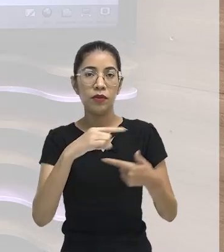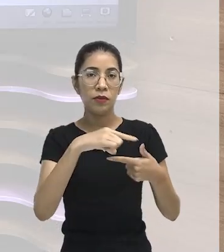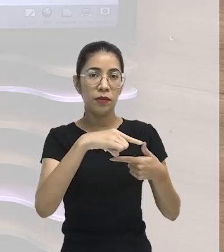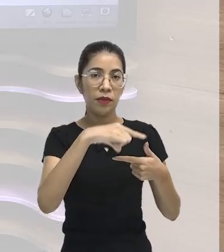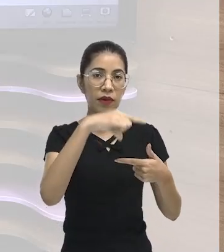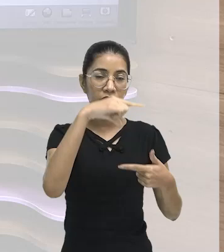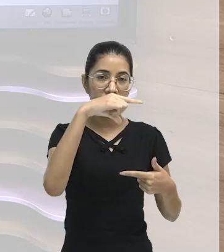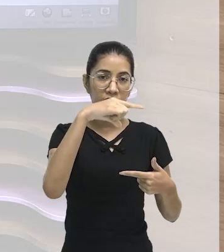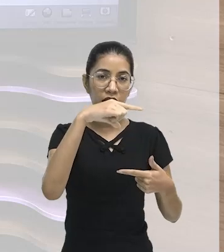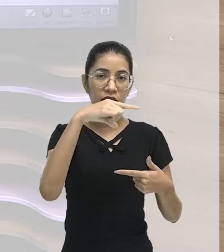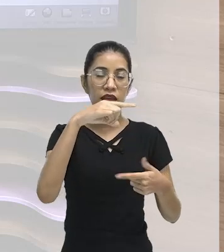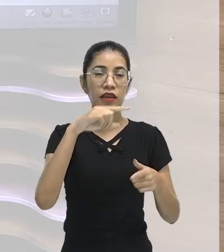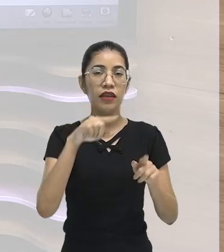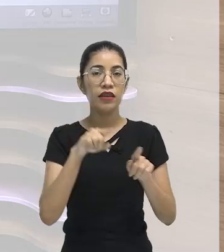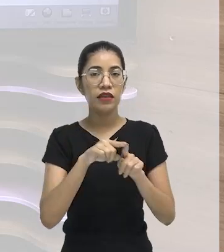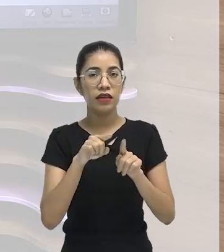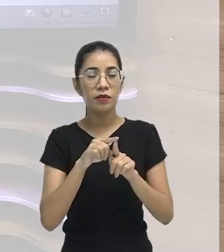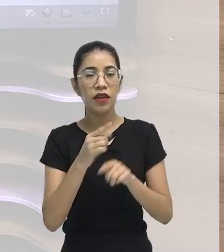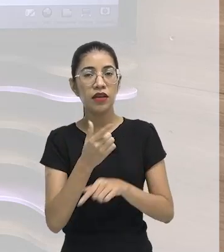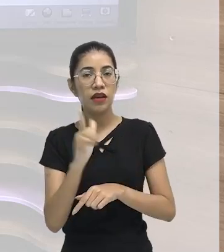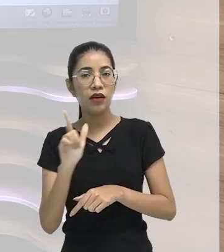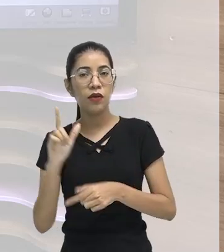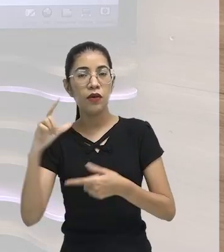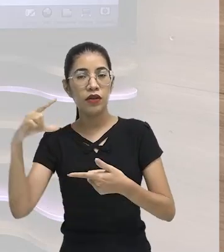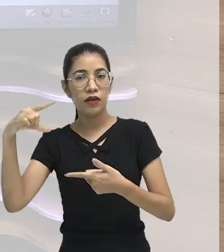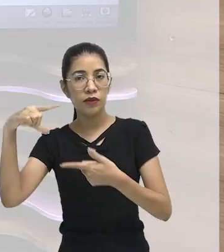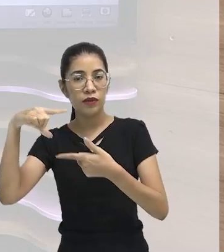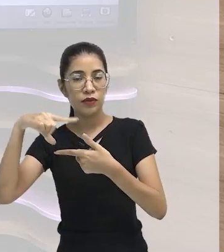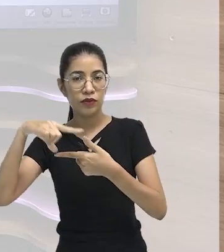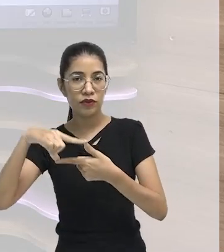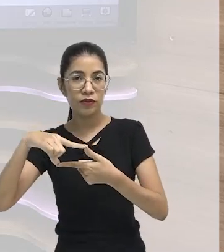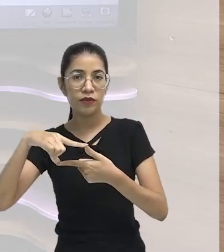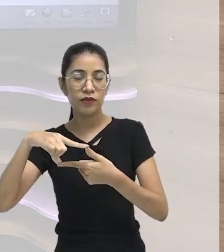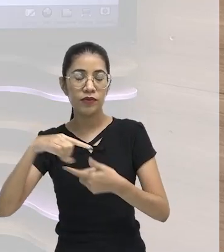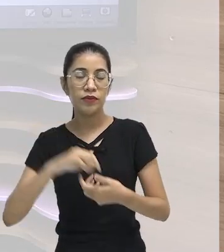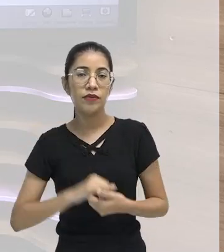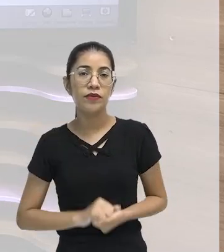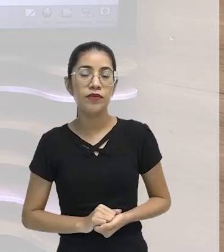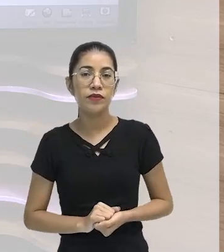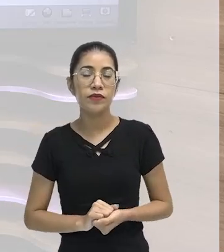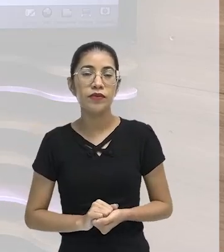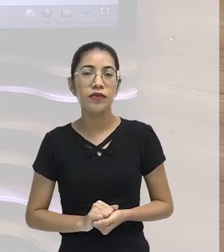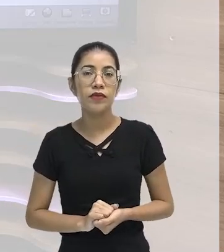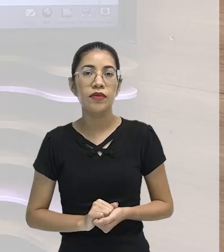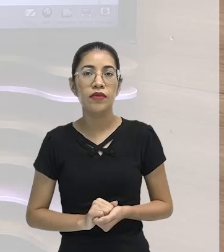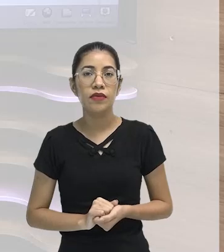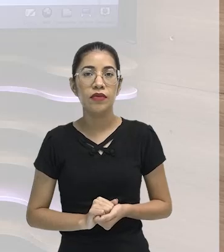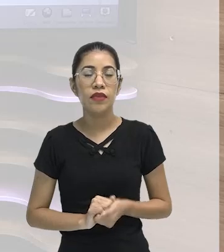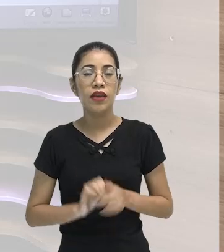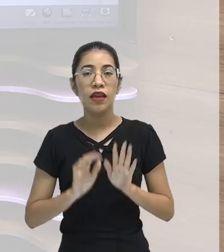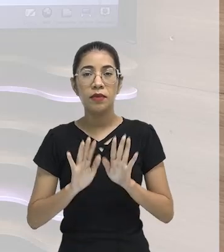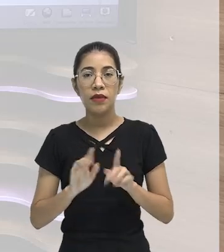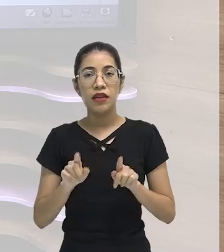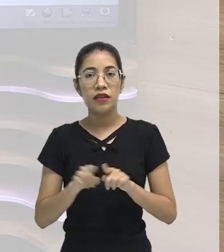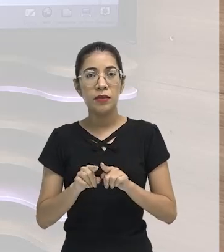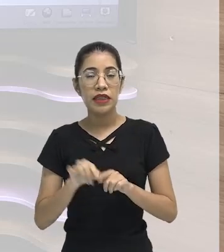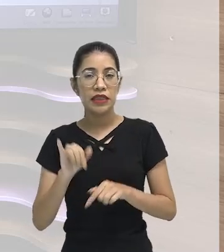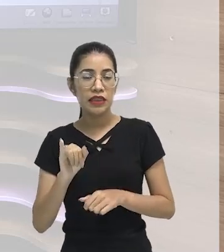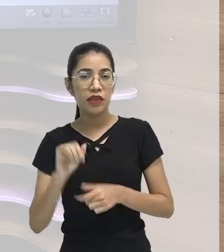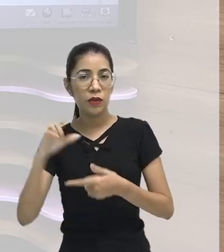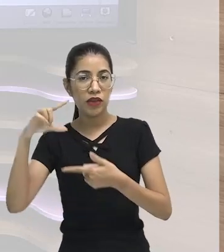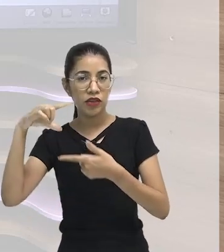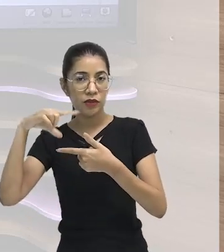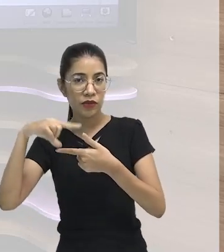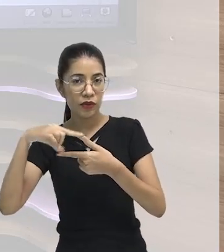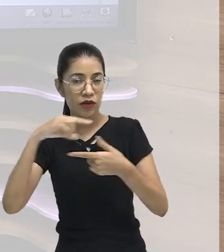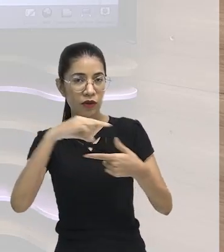grandeza aumenta ao mesmo tempo em que o valor de outra grandeza diminuirá. Mas, apesar de uma diminuir